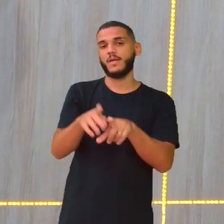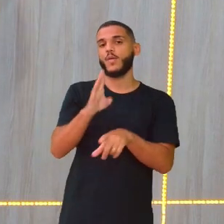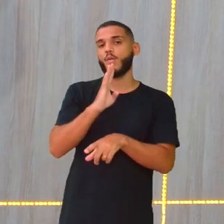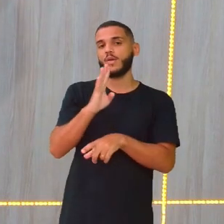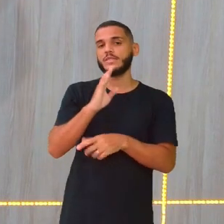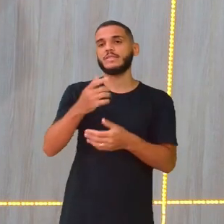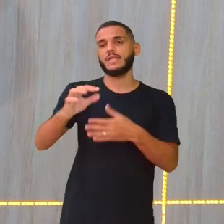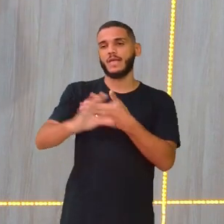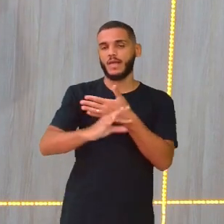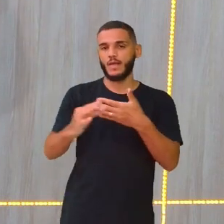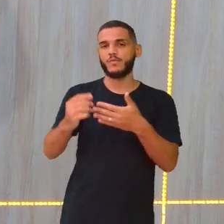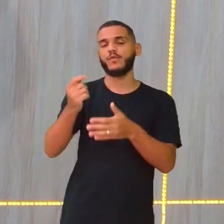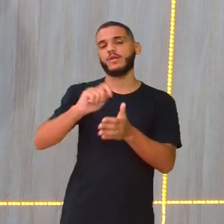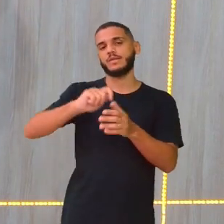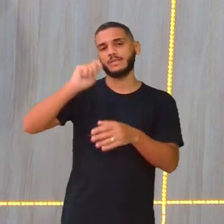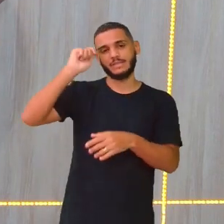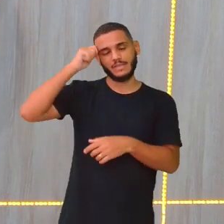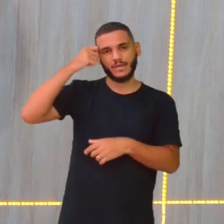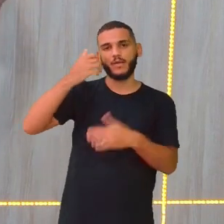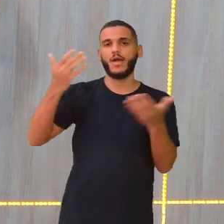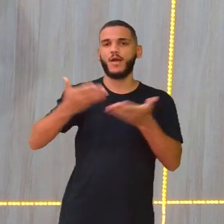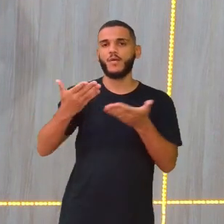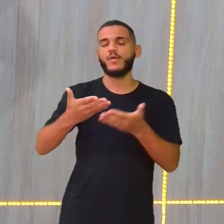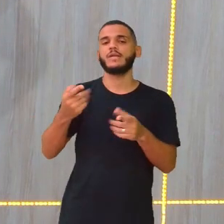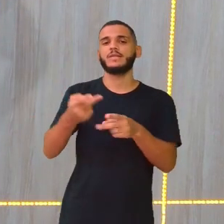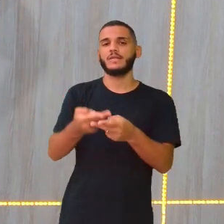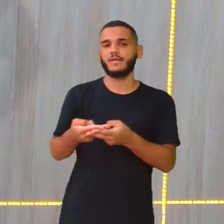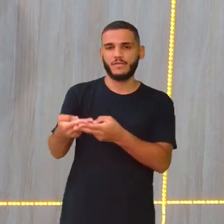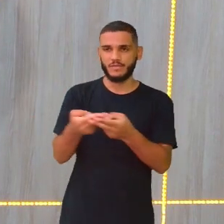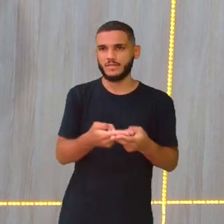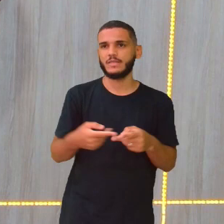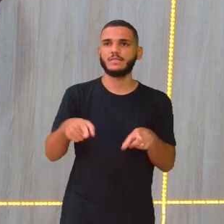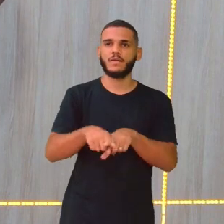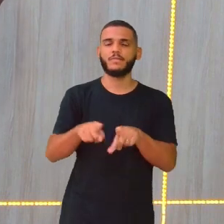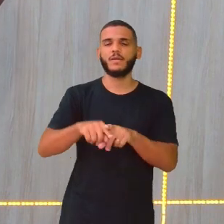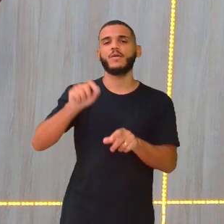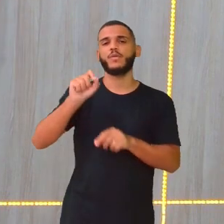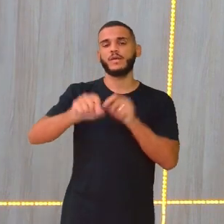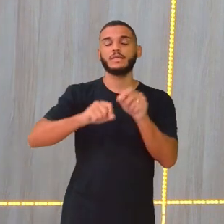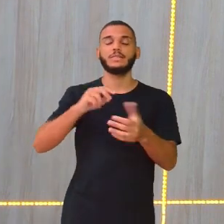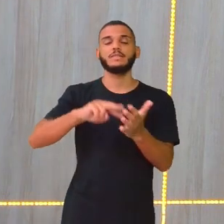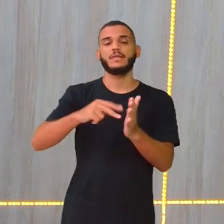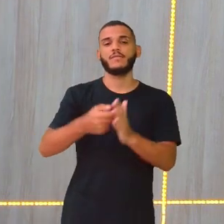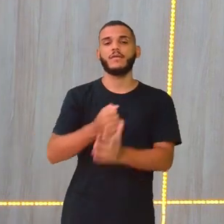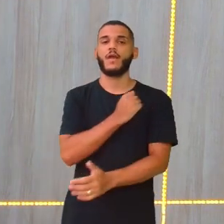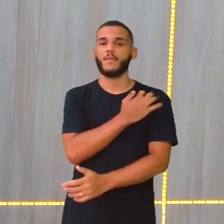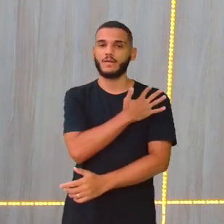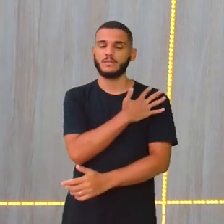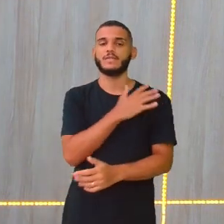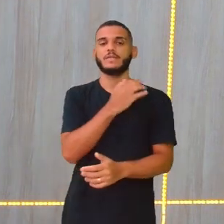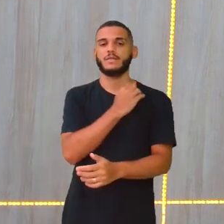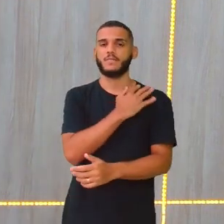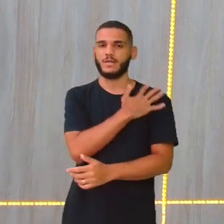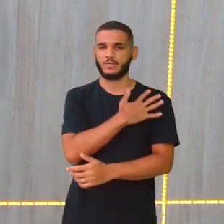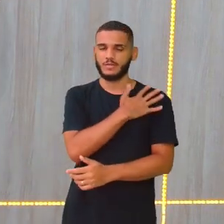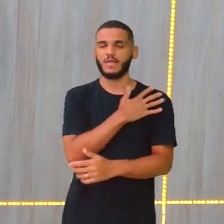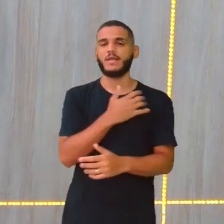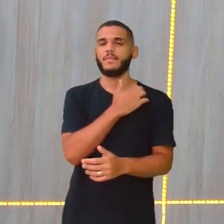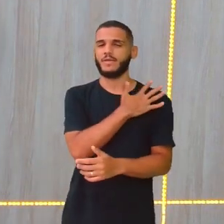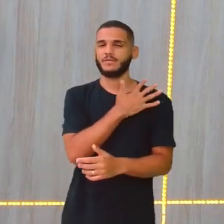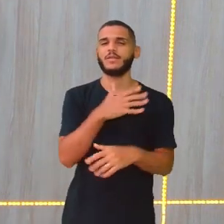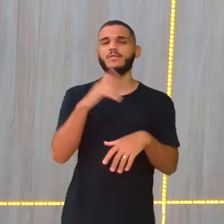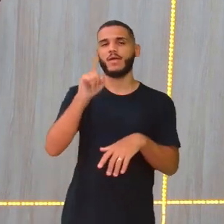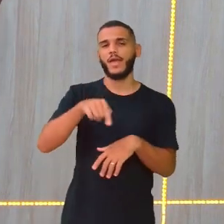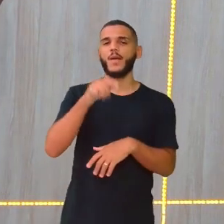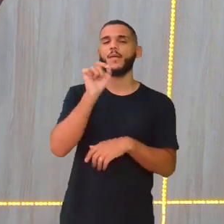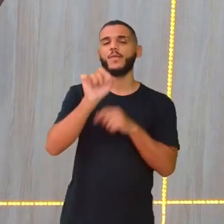autores negros. Vamos revisar um pouquinho, por exemplo, o que é preconceito, que é um julgamento sem